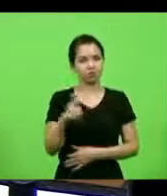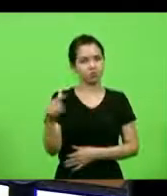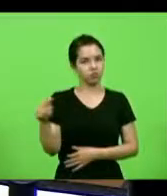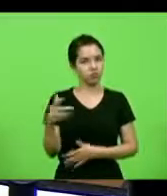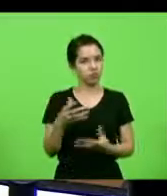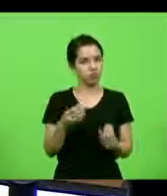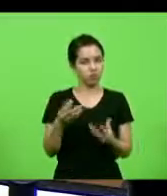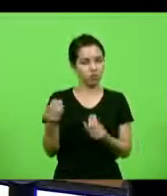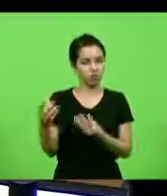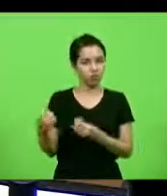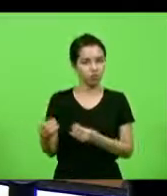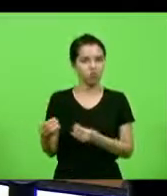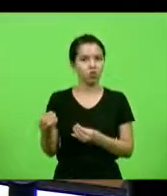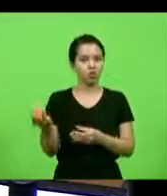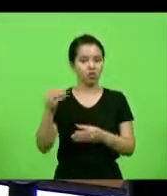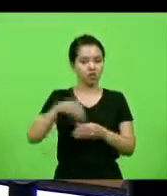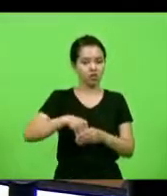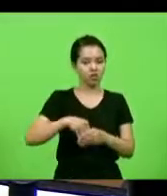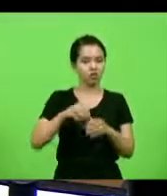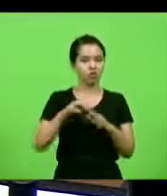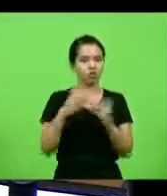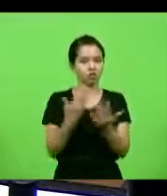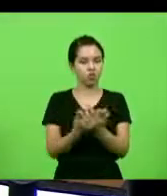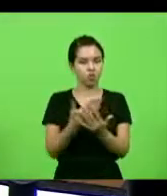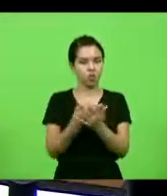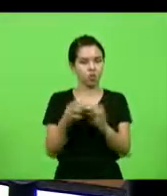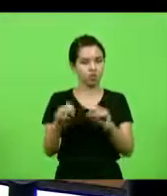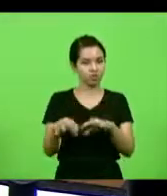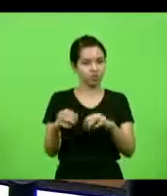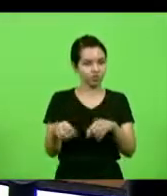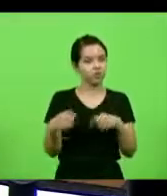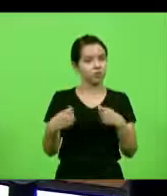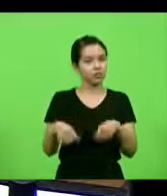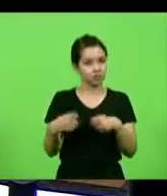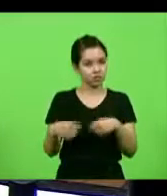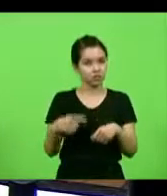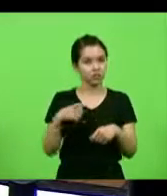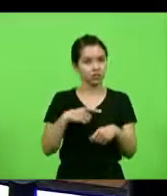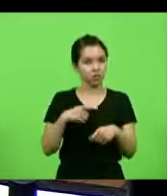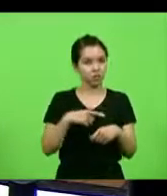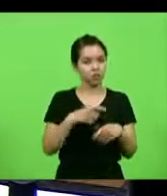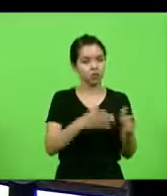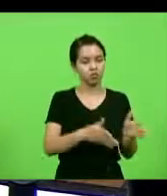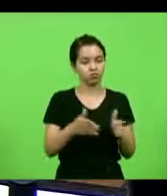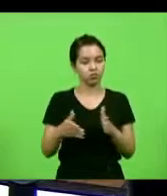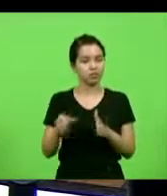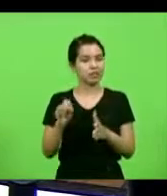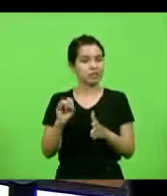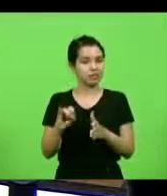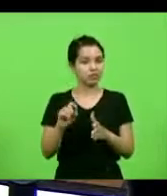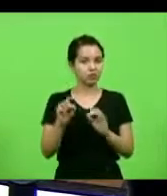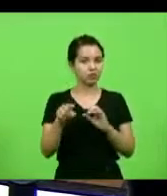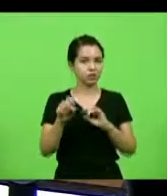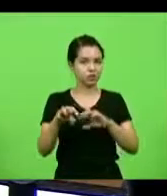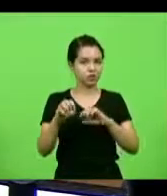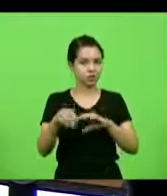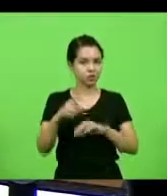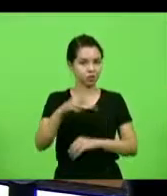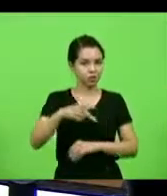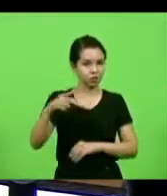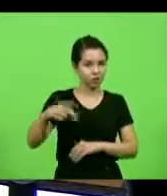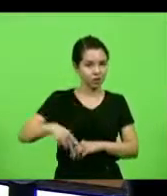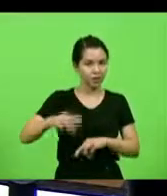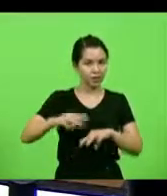do que se ensina na escola também tem a ver com o método. Se você ensina português e matemática, dá para